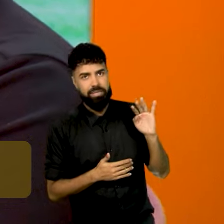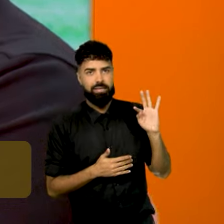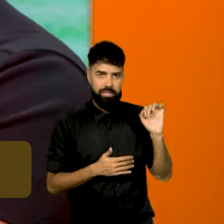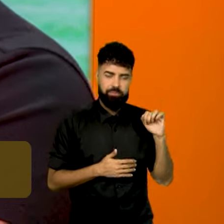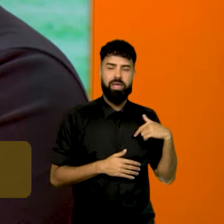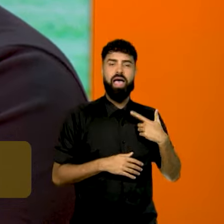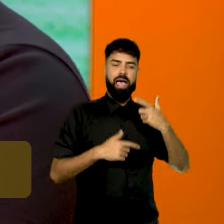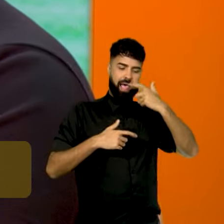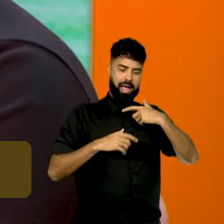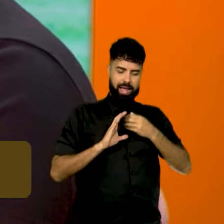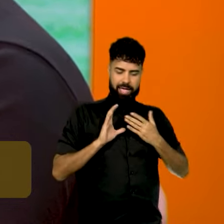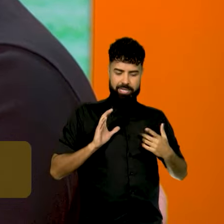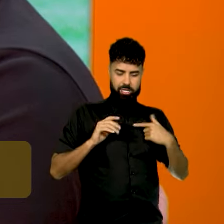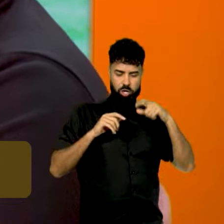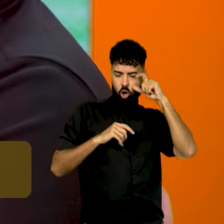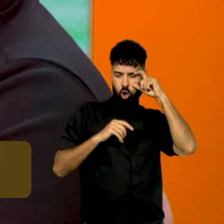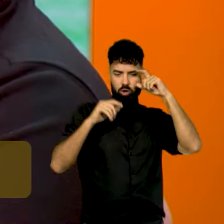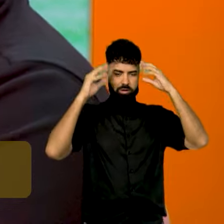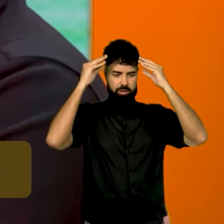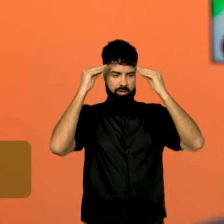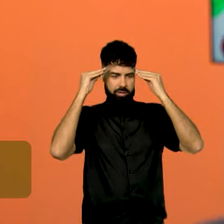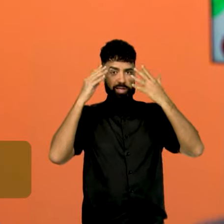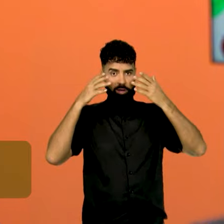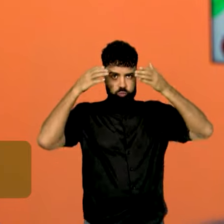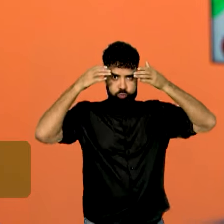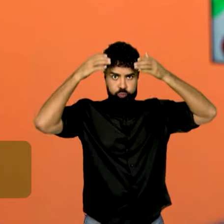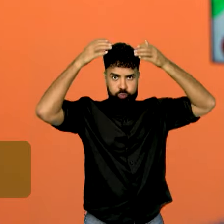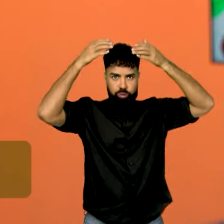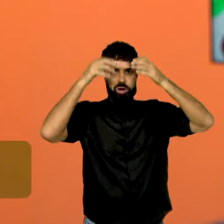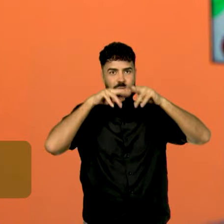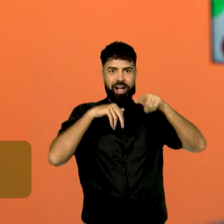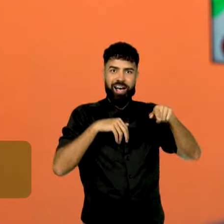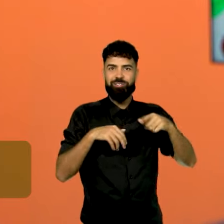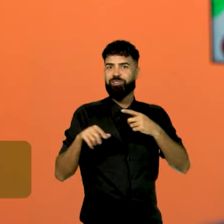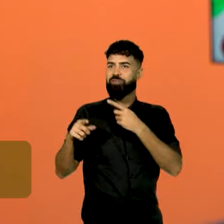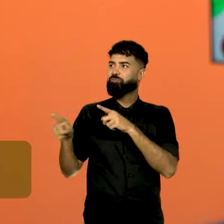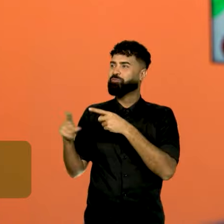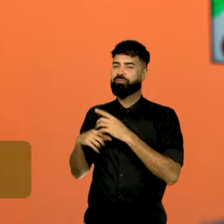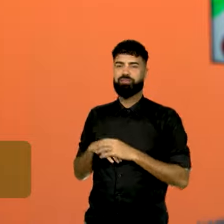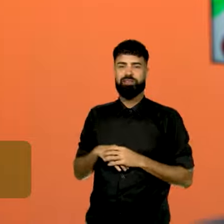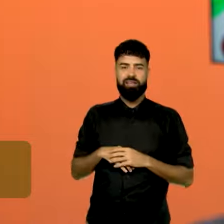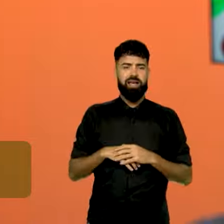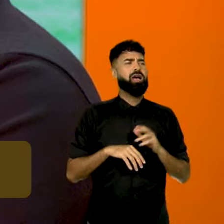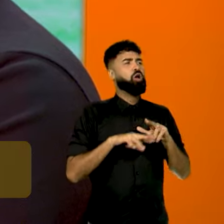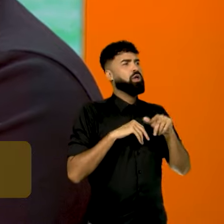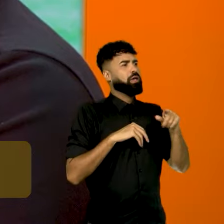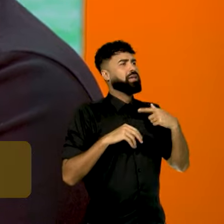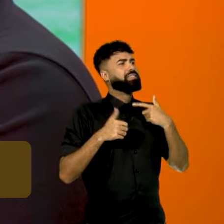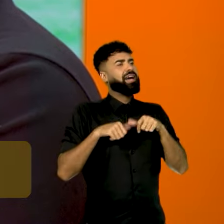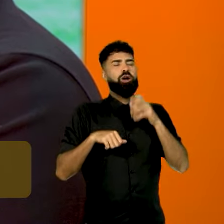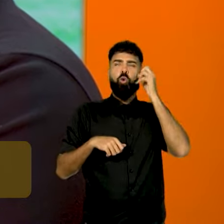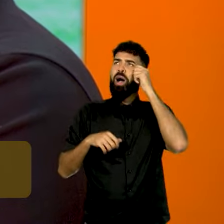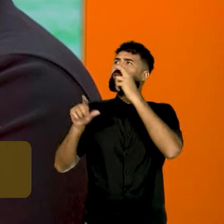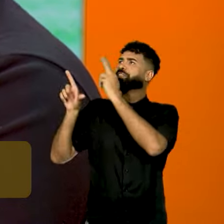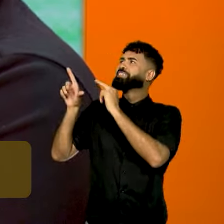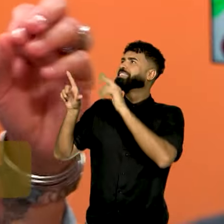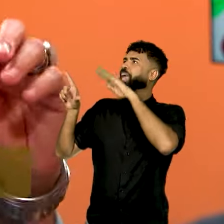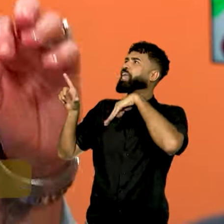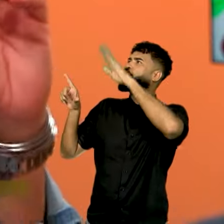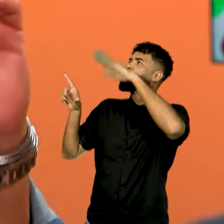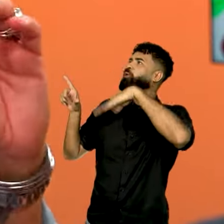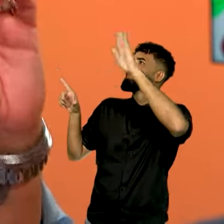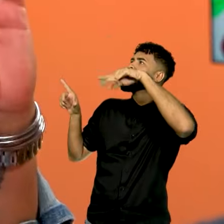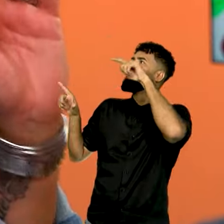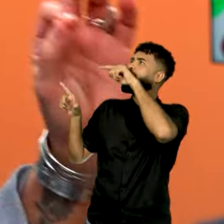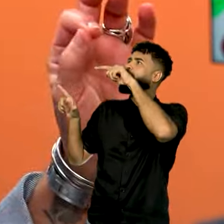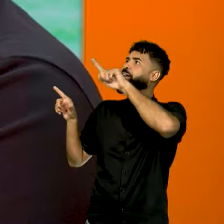aí do apresentador por conta dessa grande obra. E foi dessa forma que o Bita saiu da parede da sua filhota, da Bebel? Porque você primeiro desenhou na parede